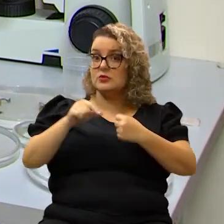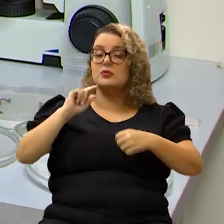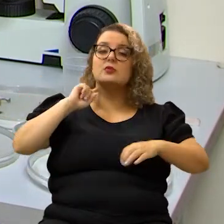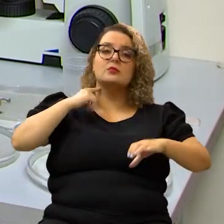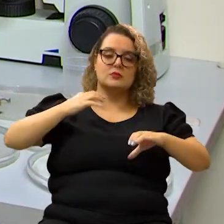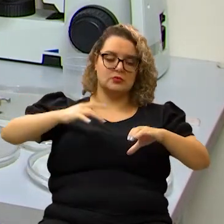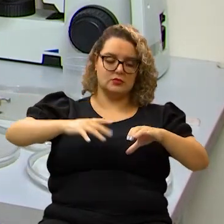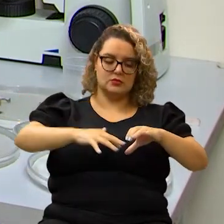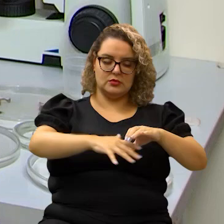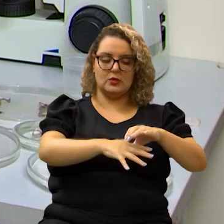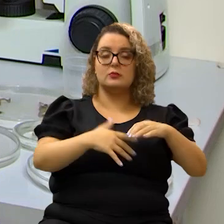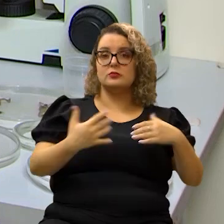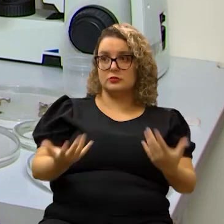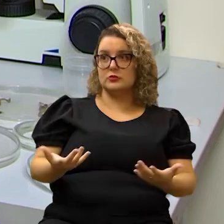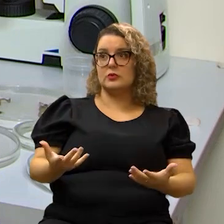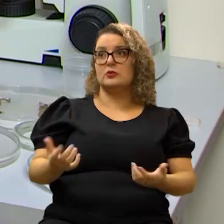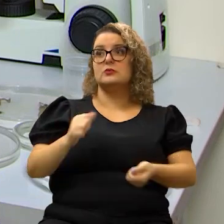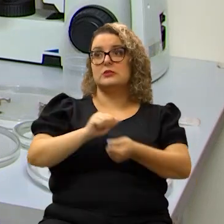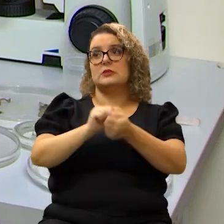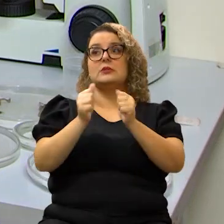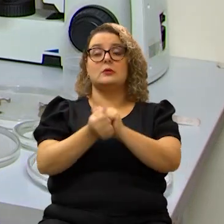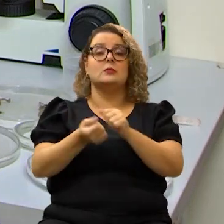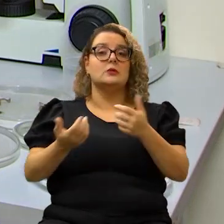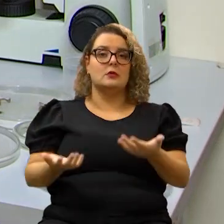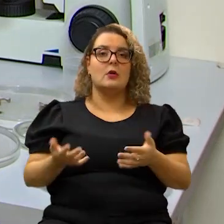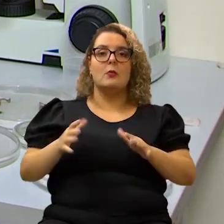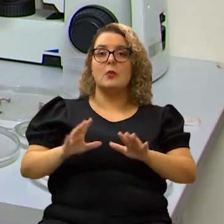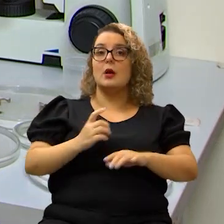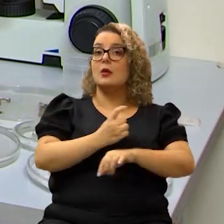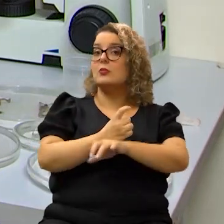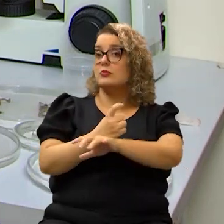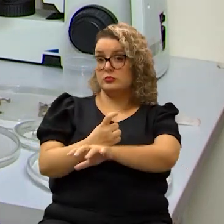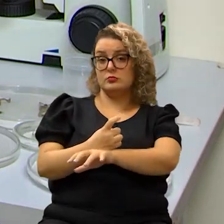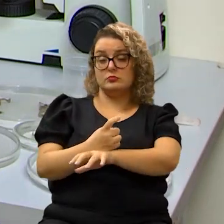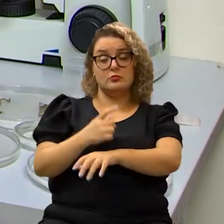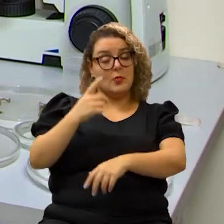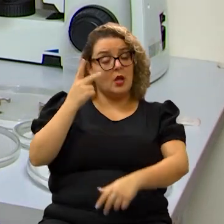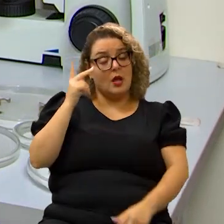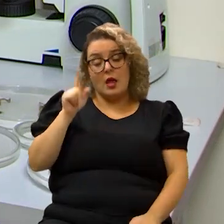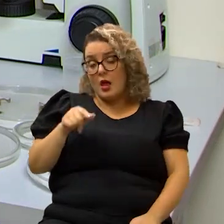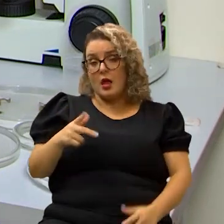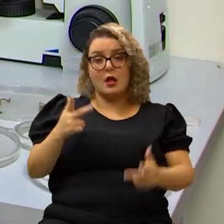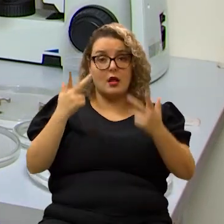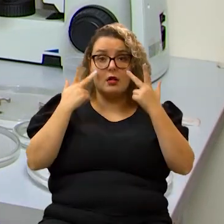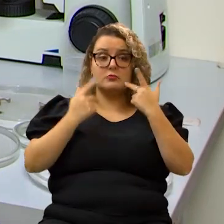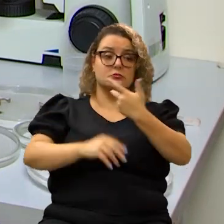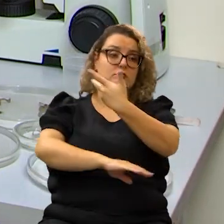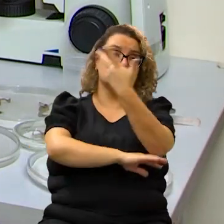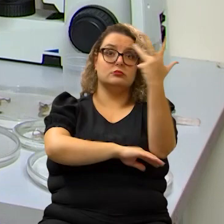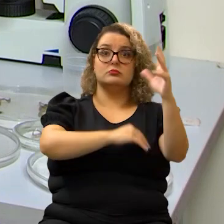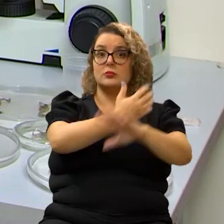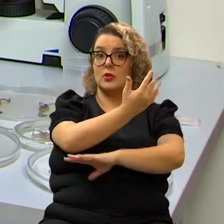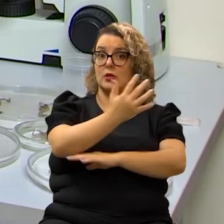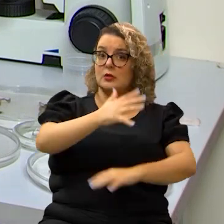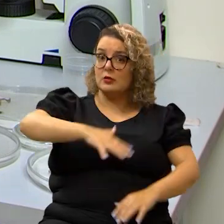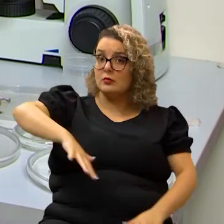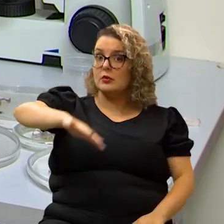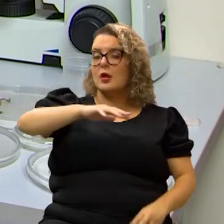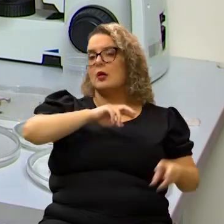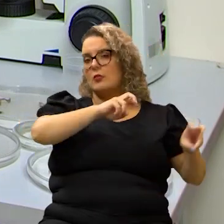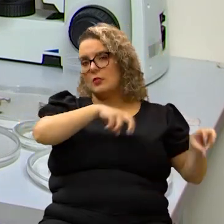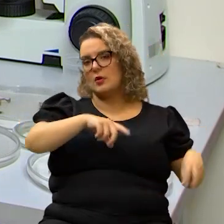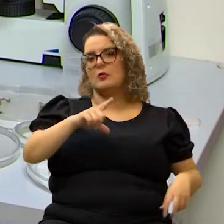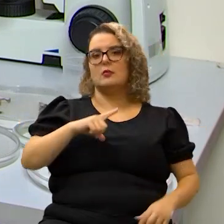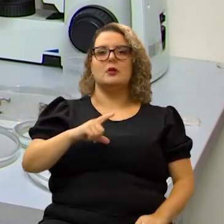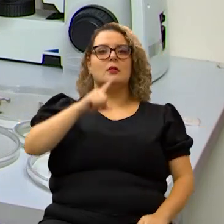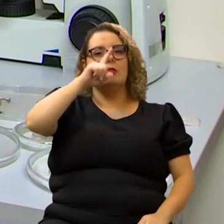que é o esgoto, né? Então ele acabou se adaptando. Mas o escorpião é da natureza, é do meio ambiente. Então na área rural